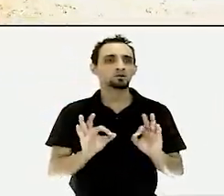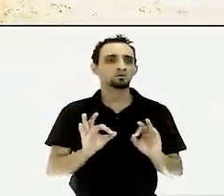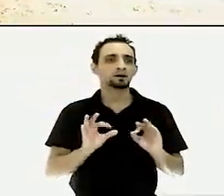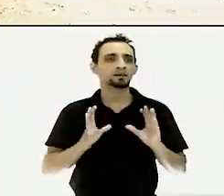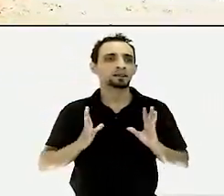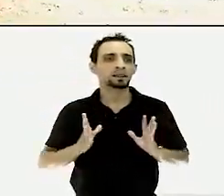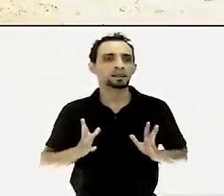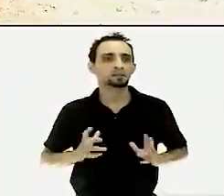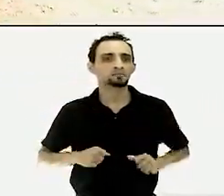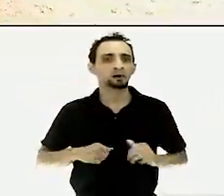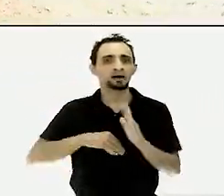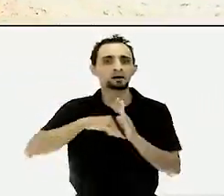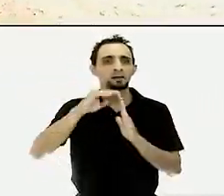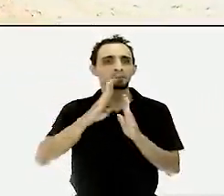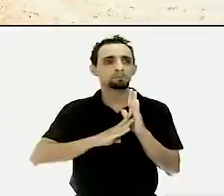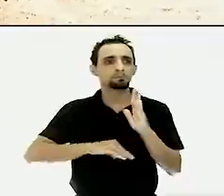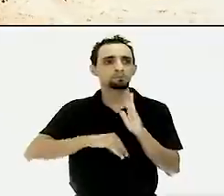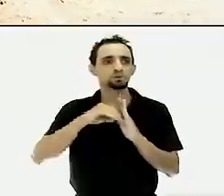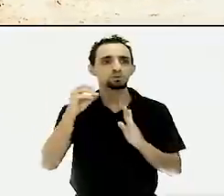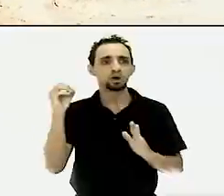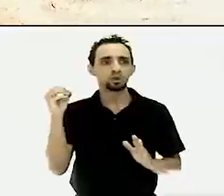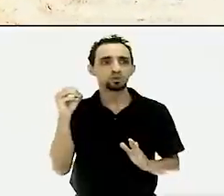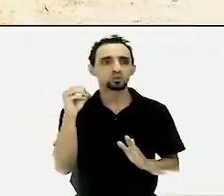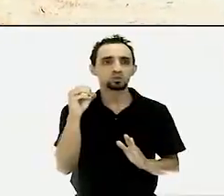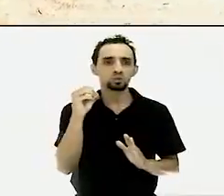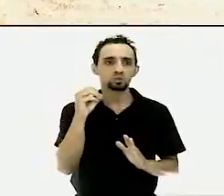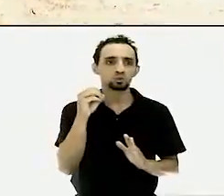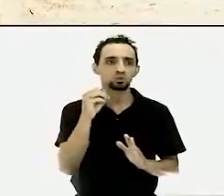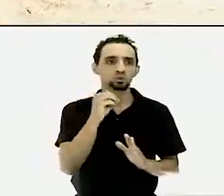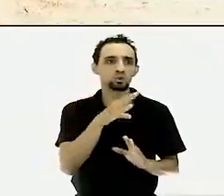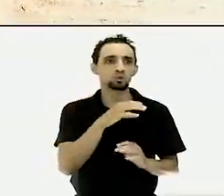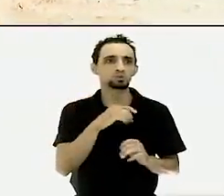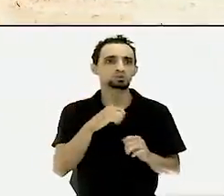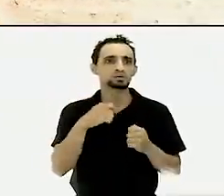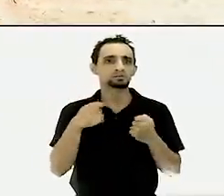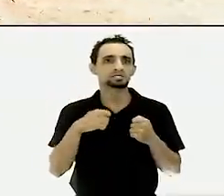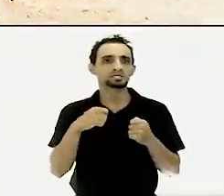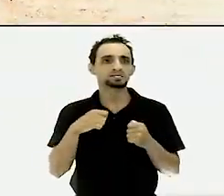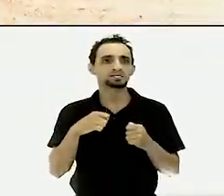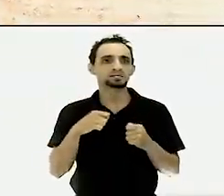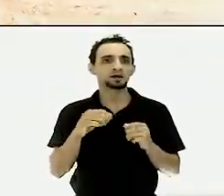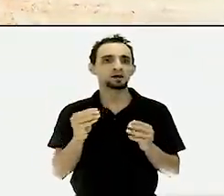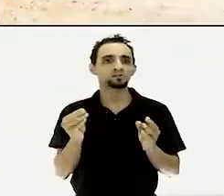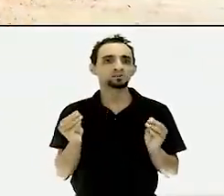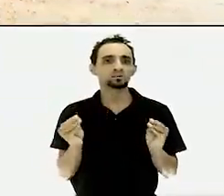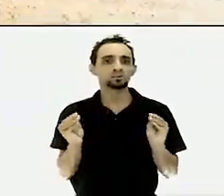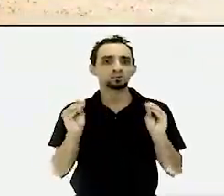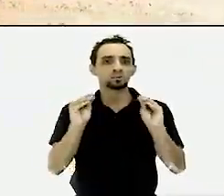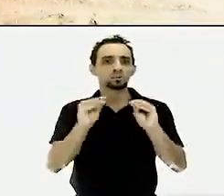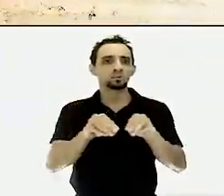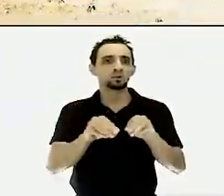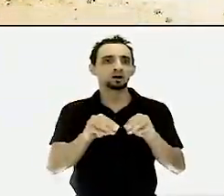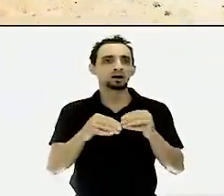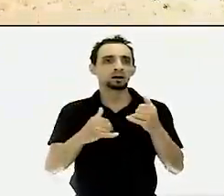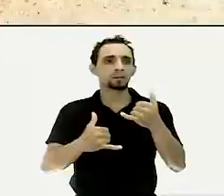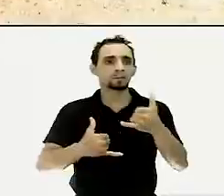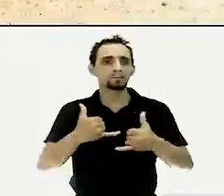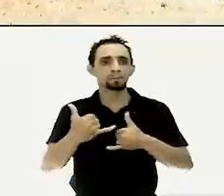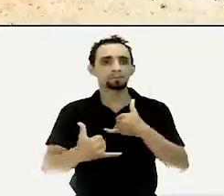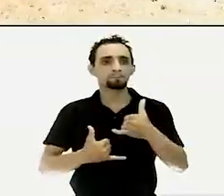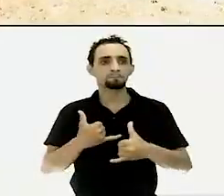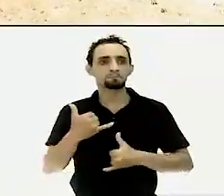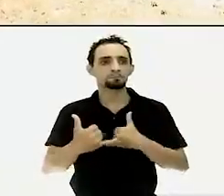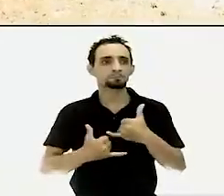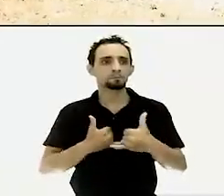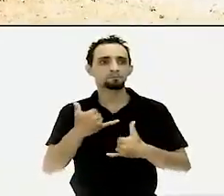lá, fomos lá, filmamos por cima o campo. O que é aquele campo? Tá? Tem 30 anos, acho que esse campo está lindo, maravilhoso.